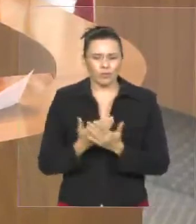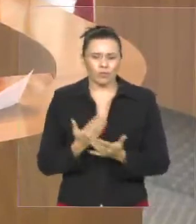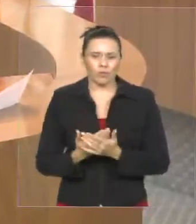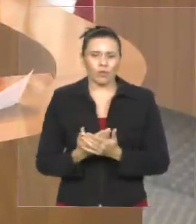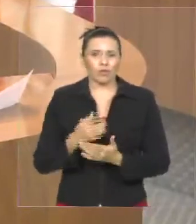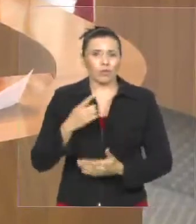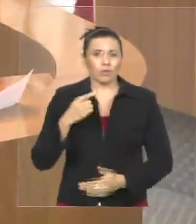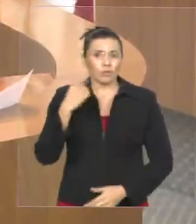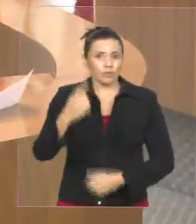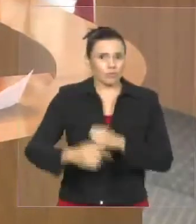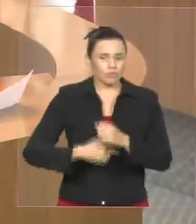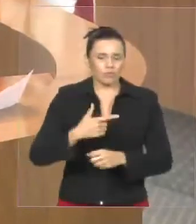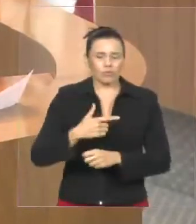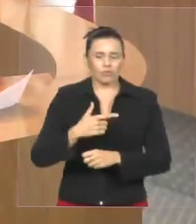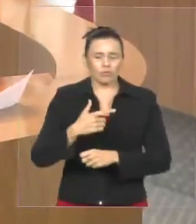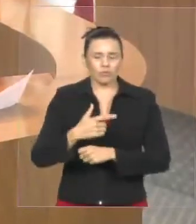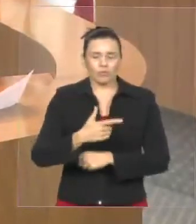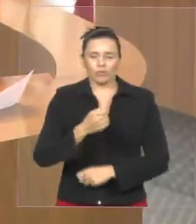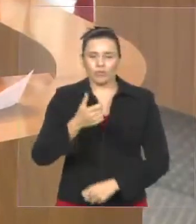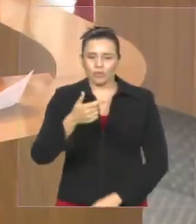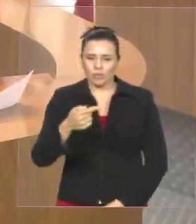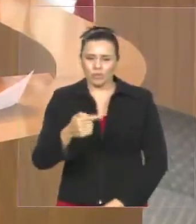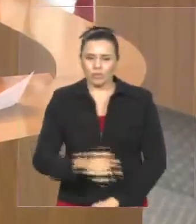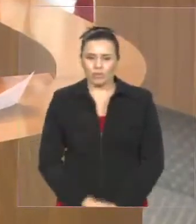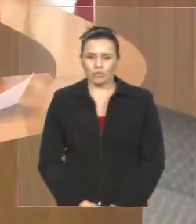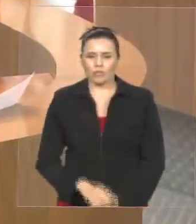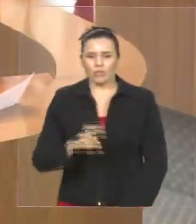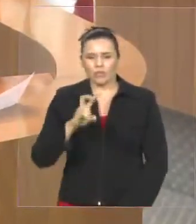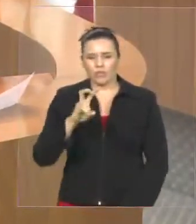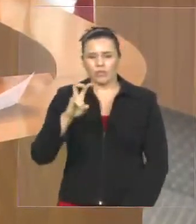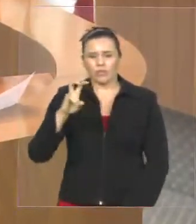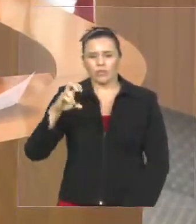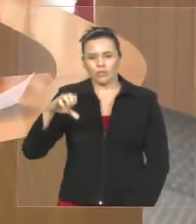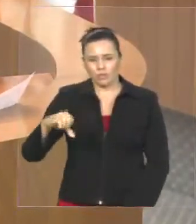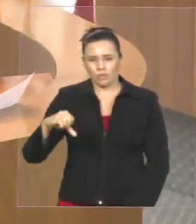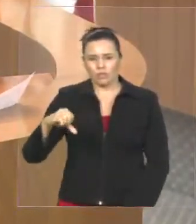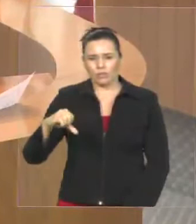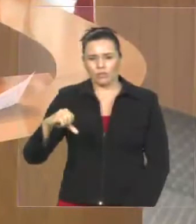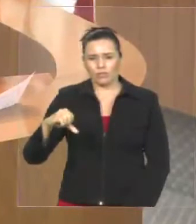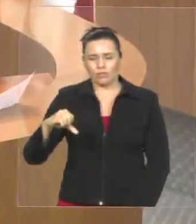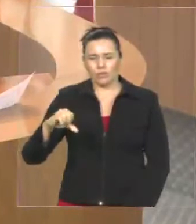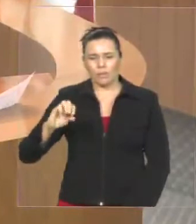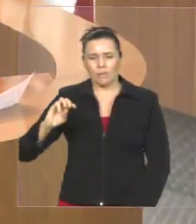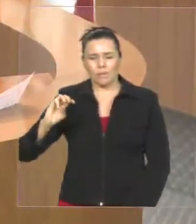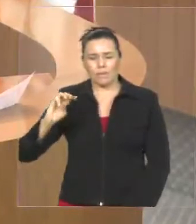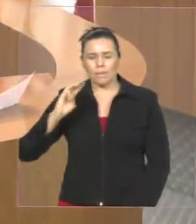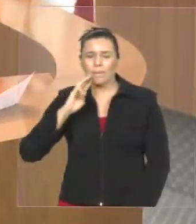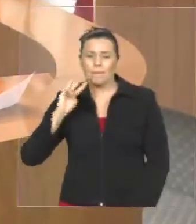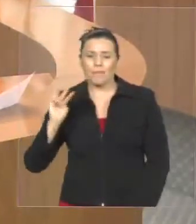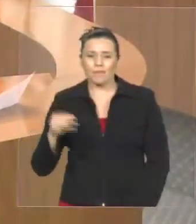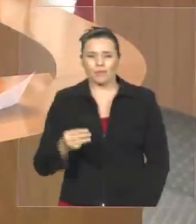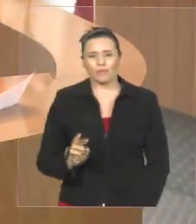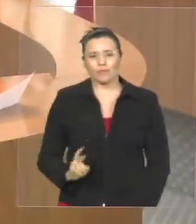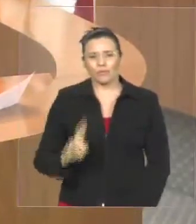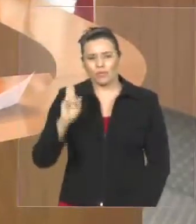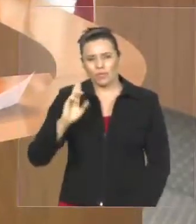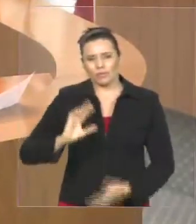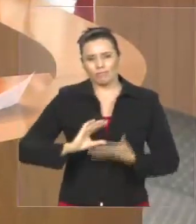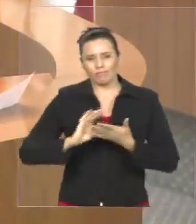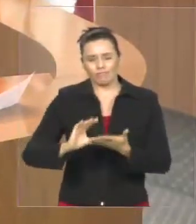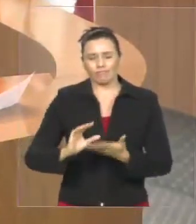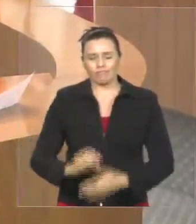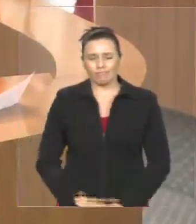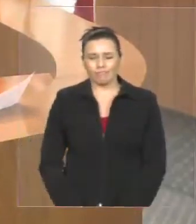ano que vem, há previsão de 59 milhões de reais. É um investimento